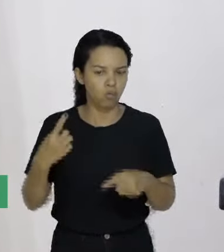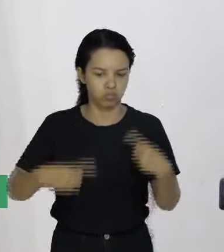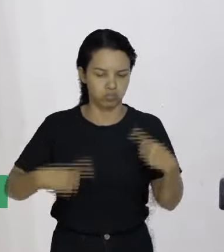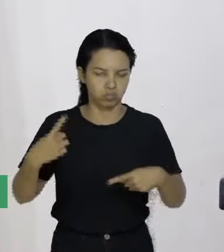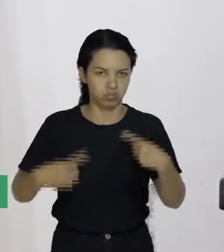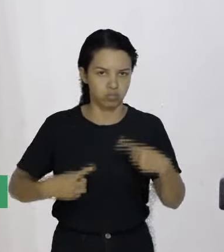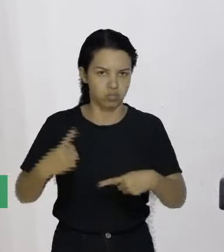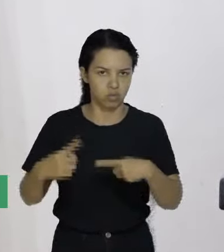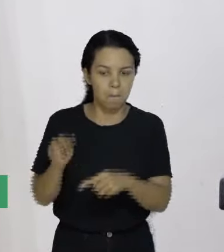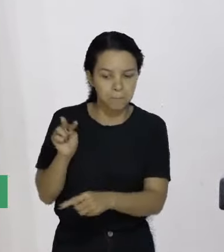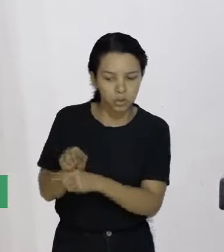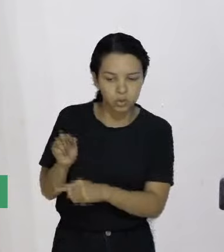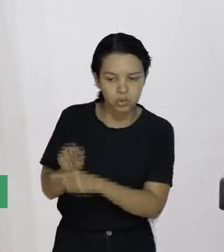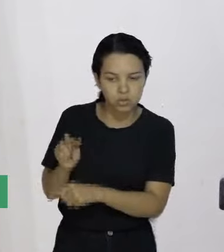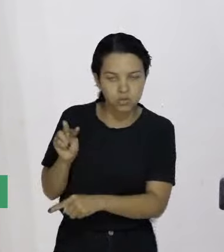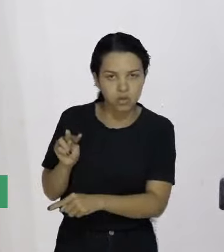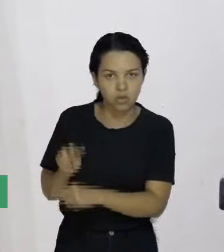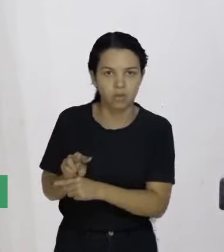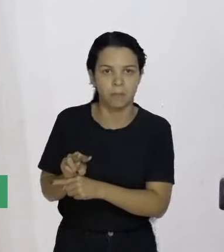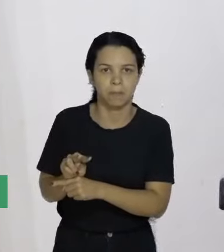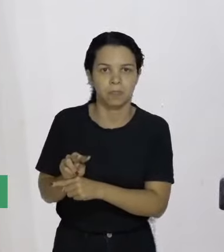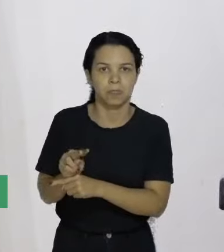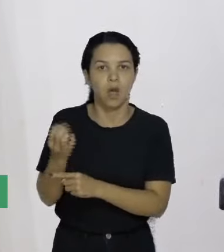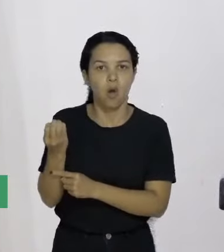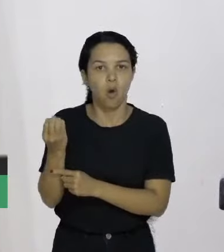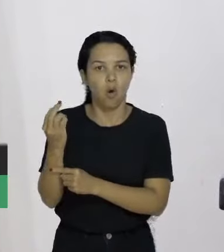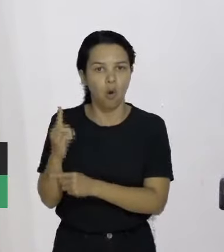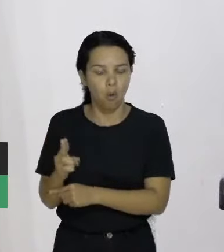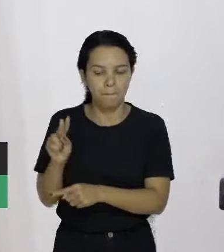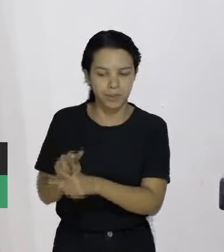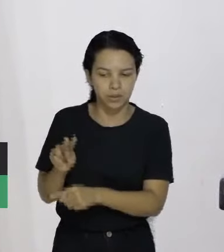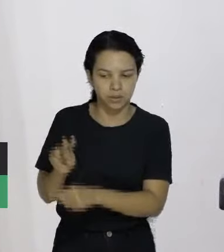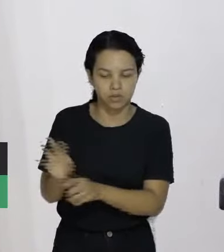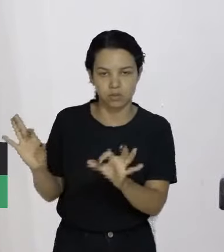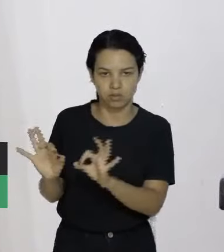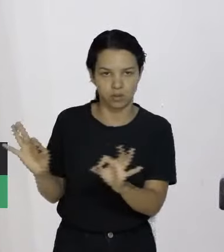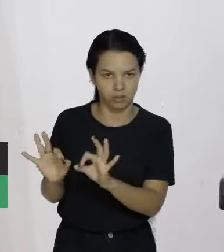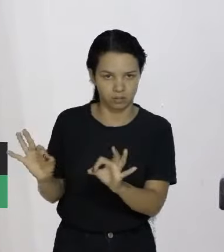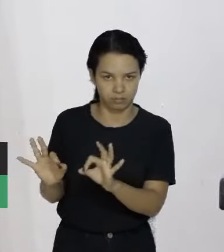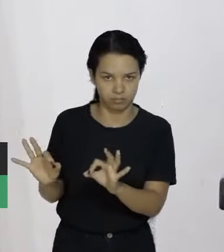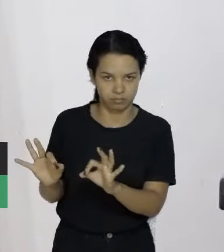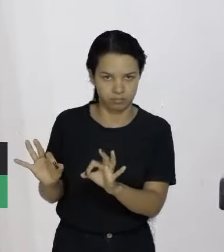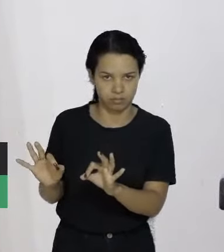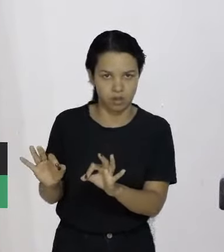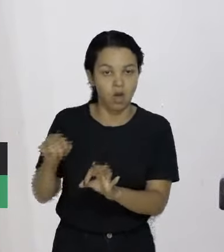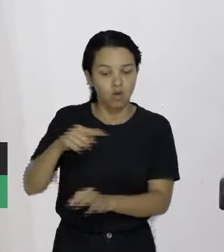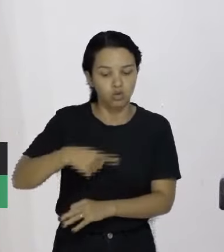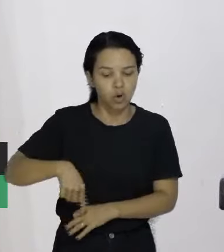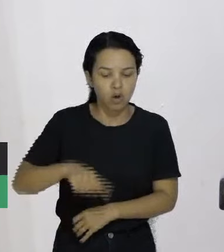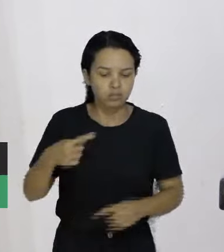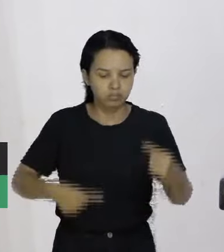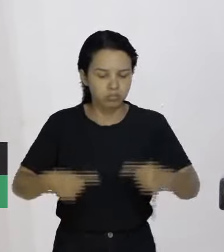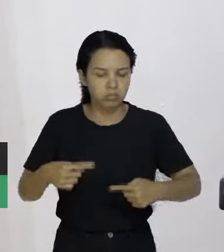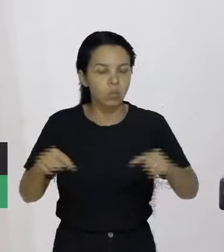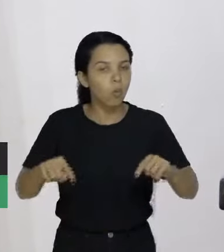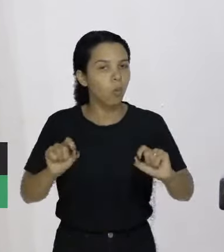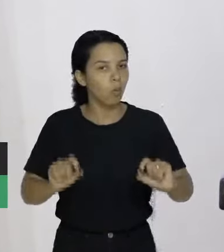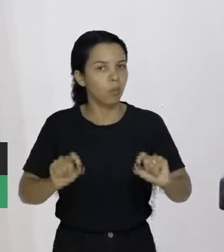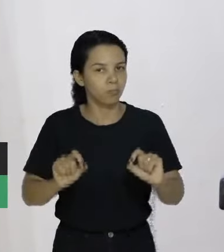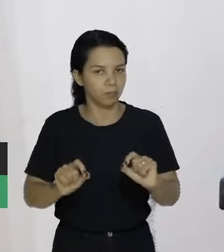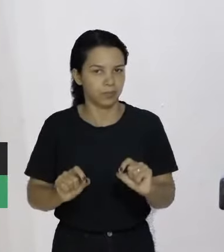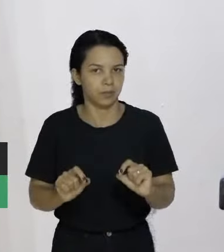você proteger ou de não proteger aqui se conversa e se fala